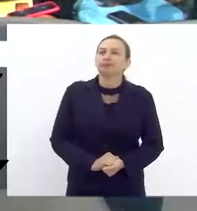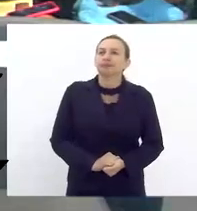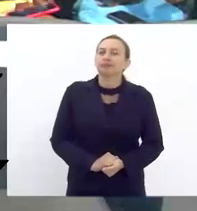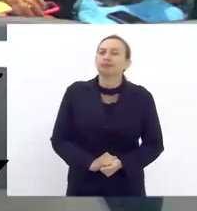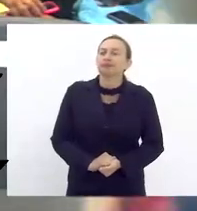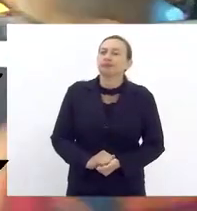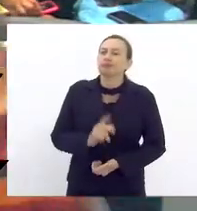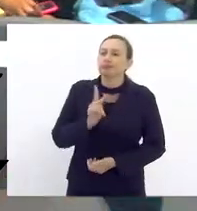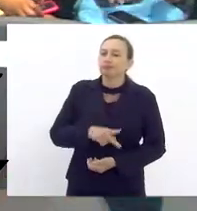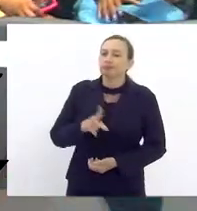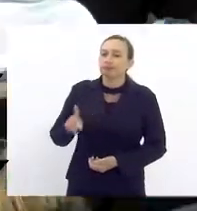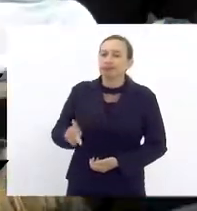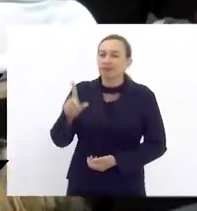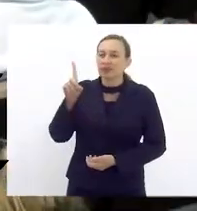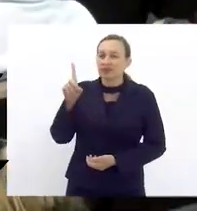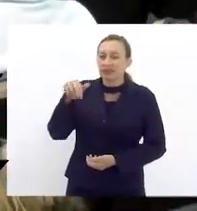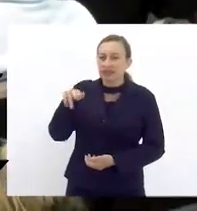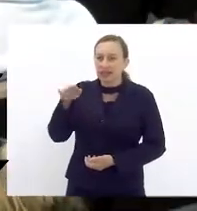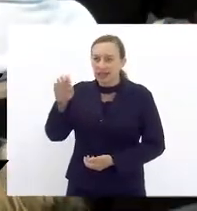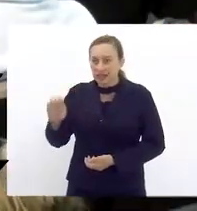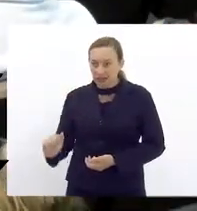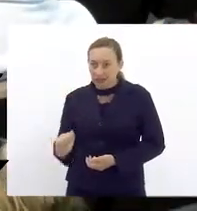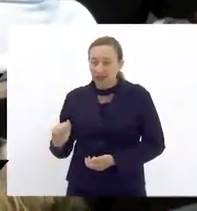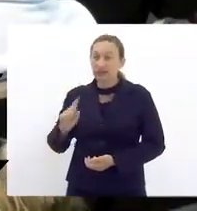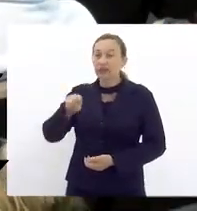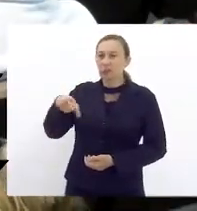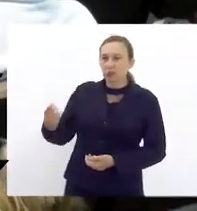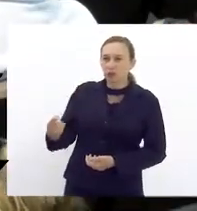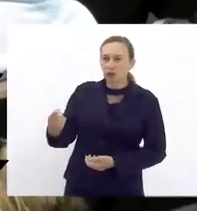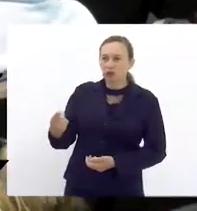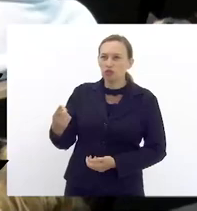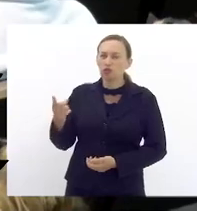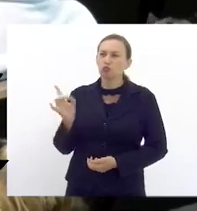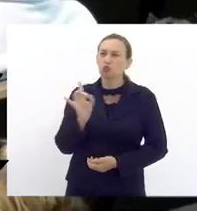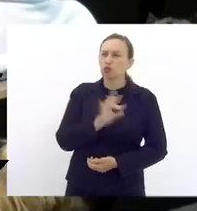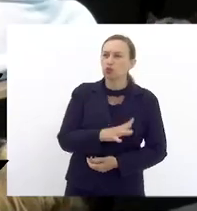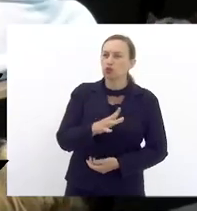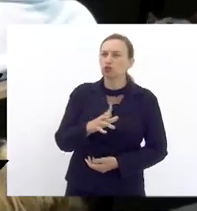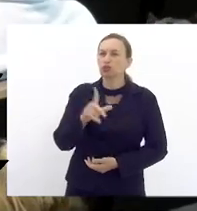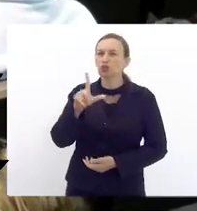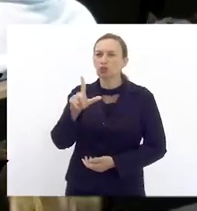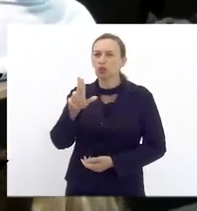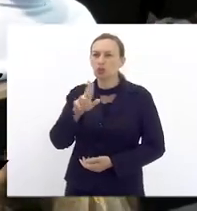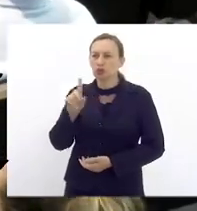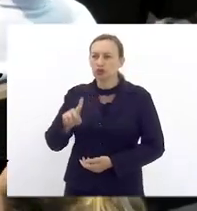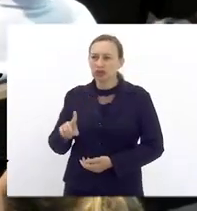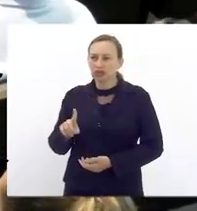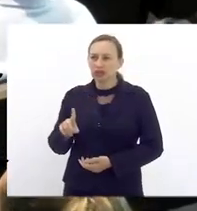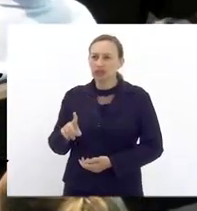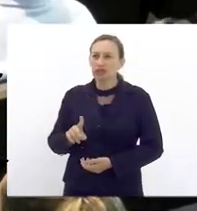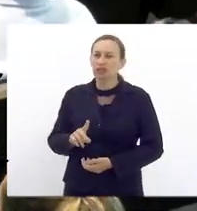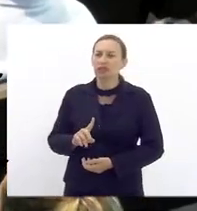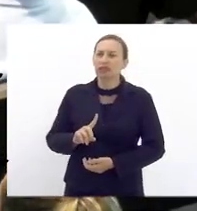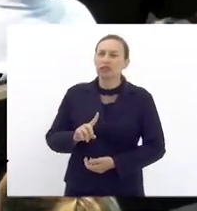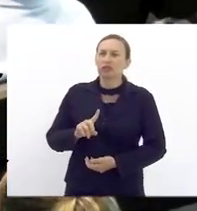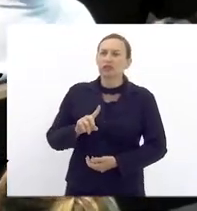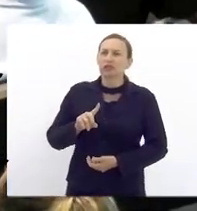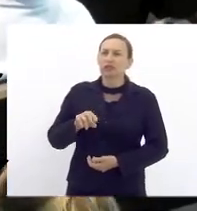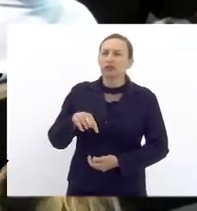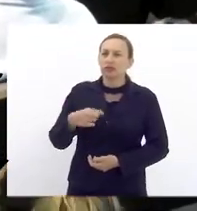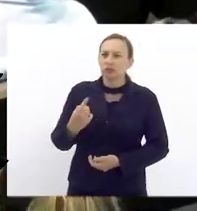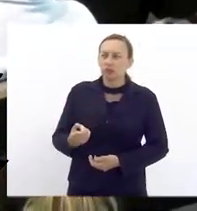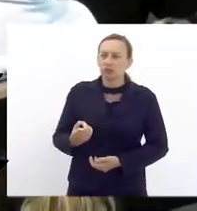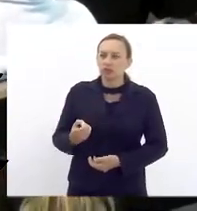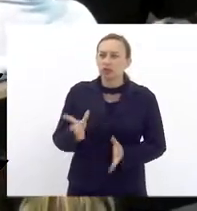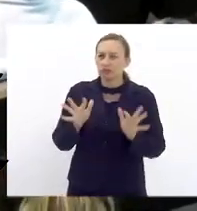tenha a professora Daniela Vargas Depois tem o último escrito que é o Luiz Felipe e aí a gente vai dar começar